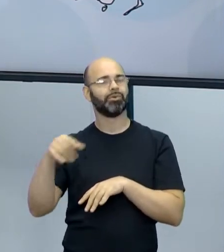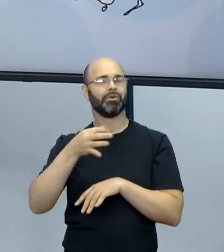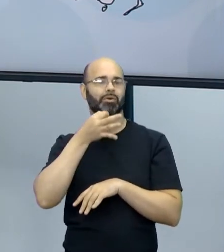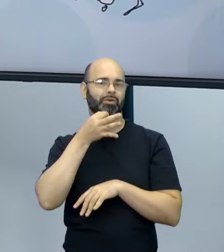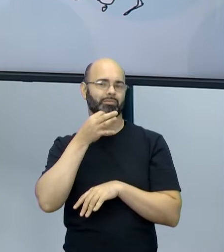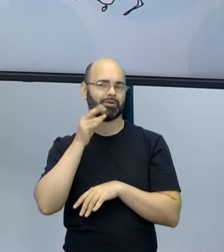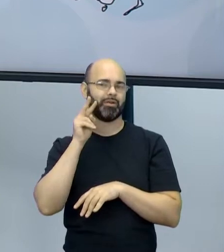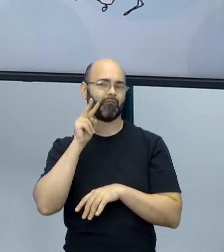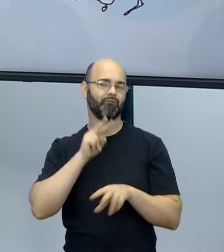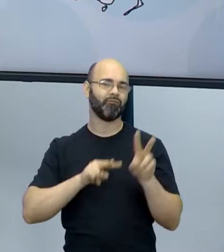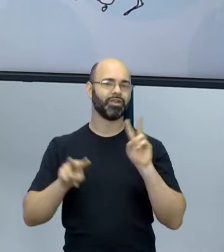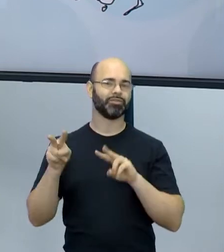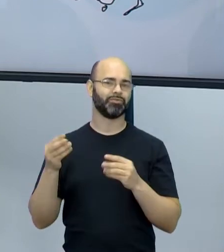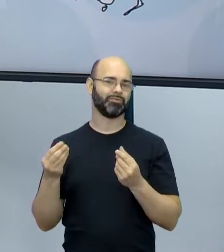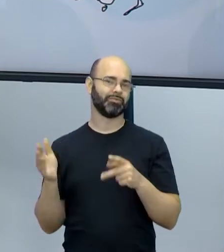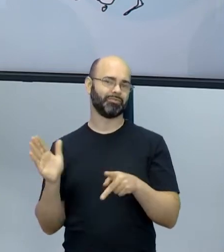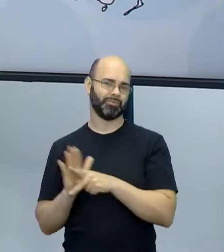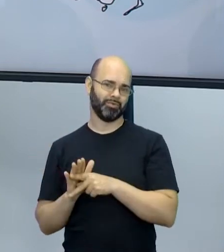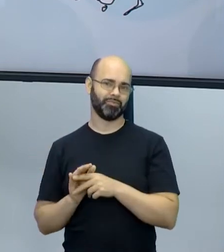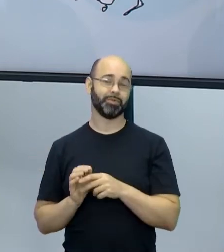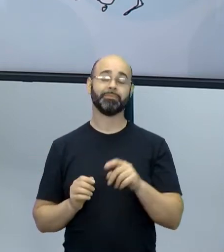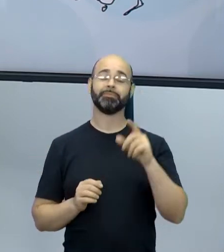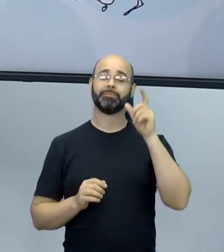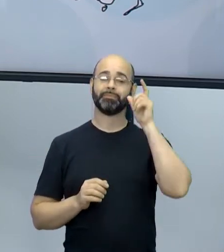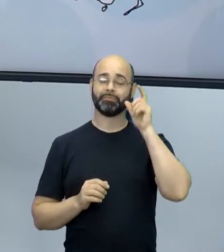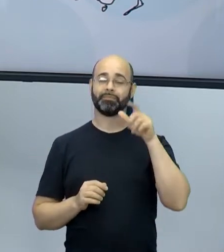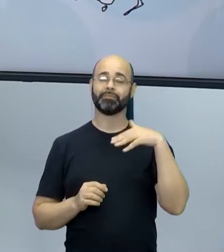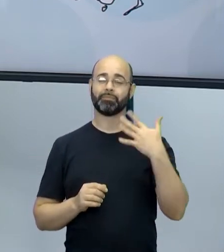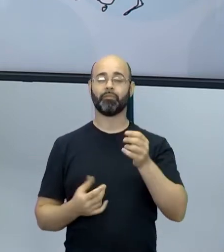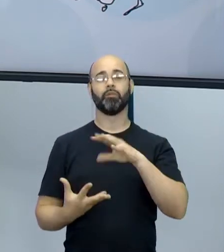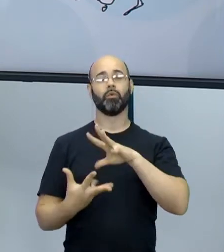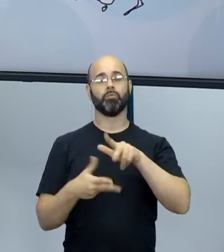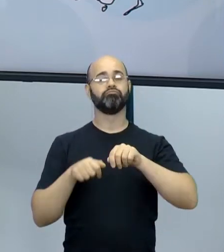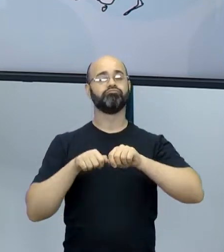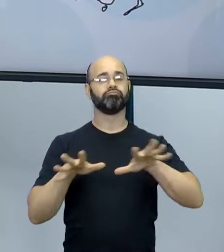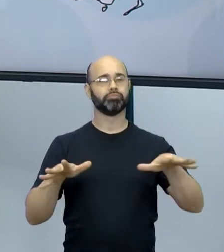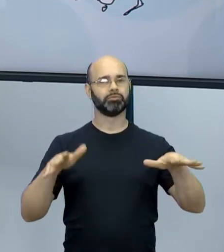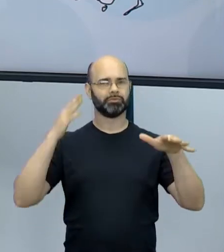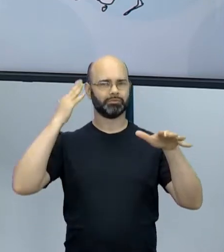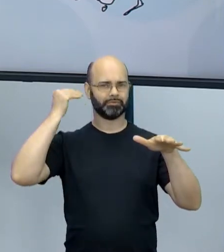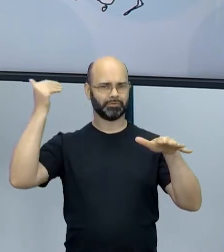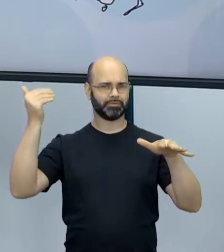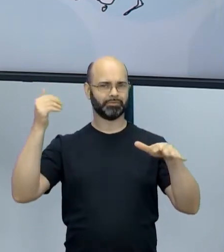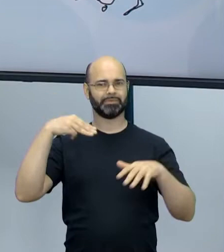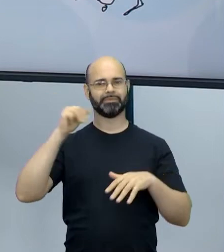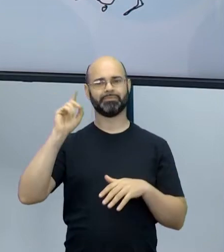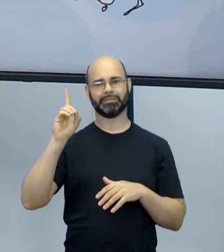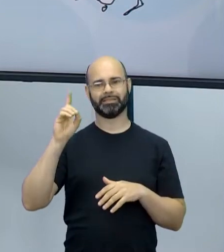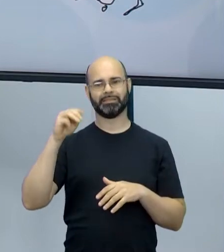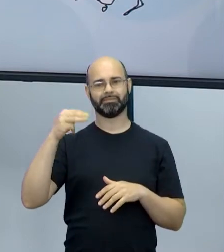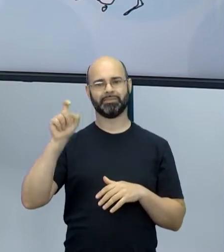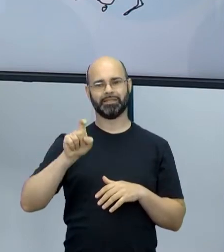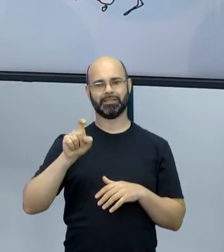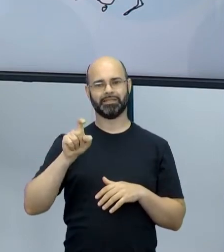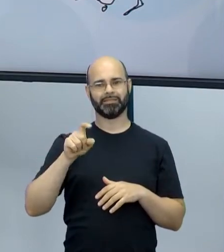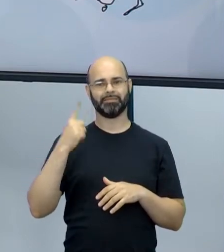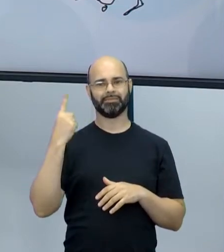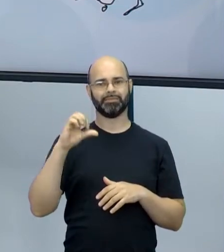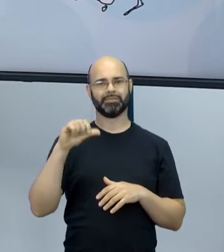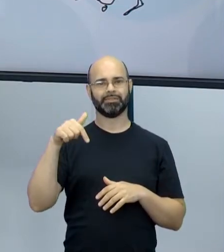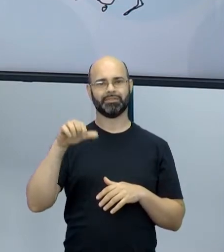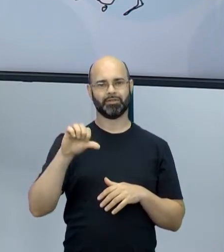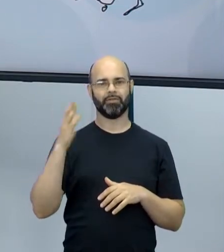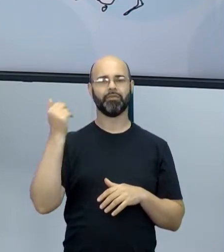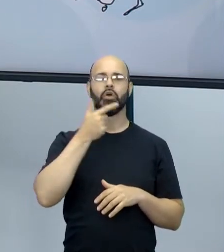é interessante notar como quando o filme ganha o mundo, ganha popularidade, esse Mad Max de 79, ele ganhou popularidade, Mel